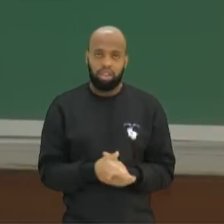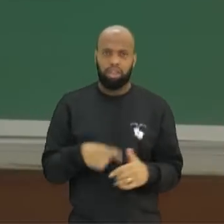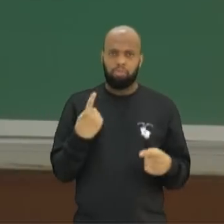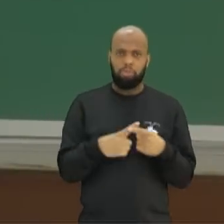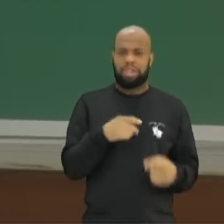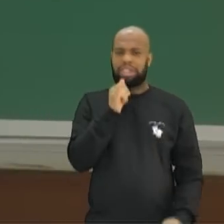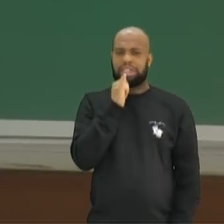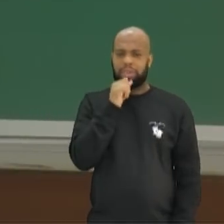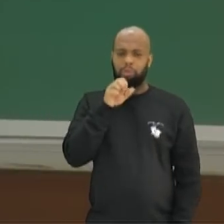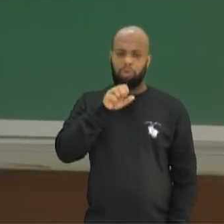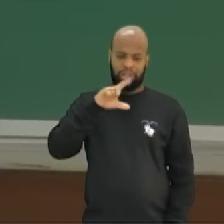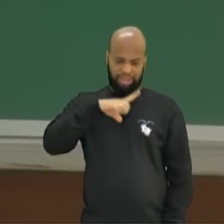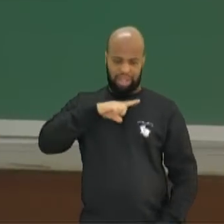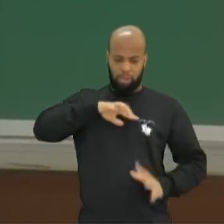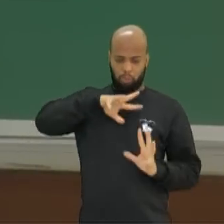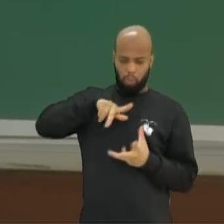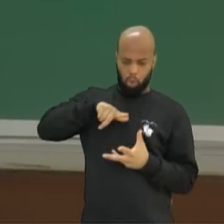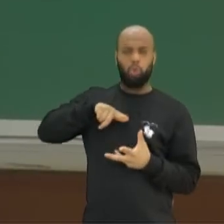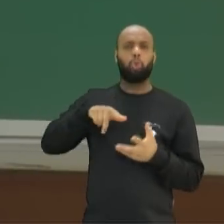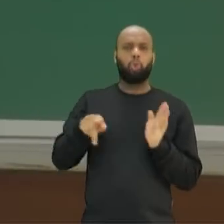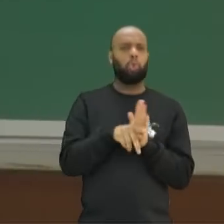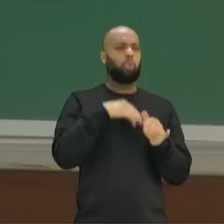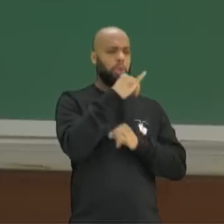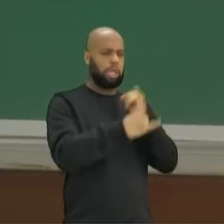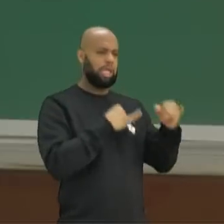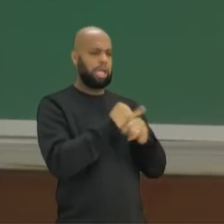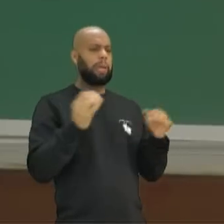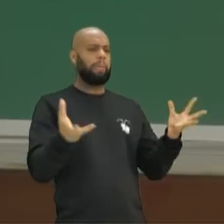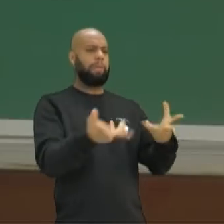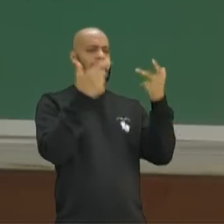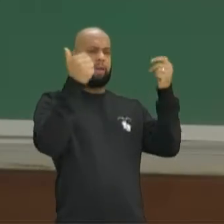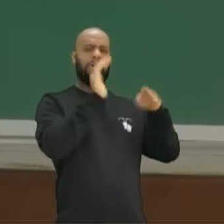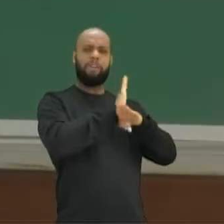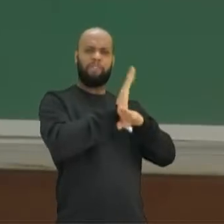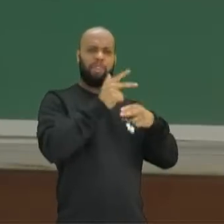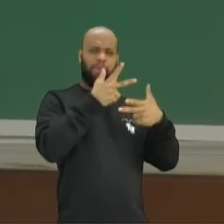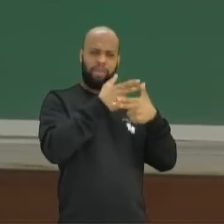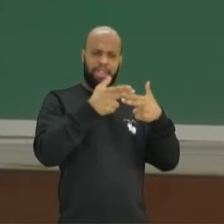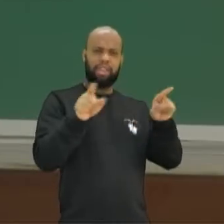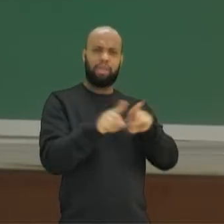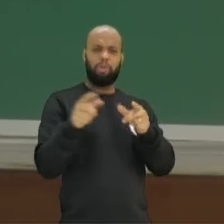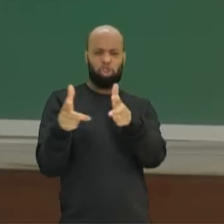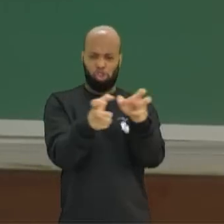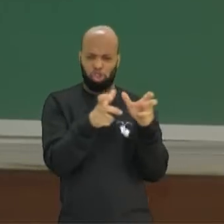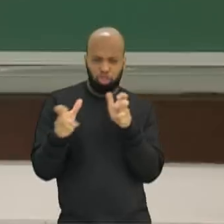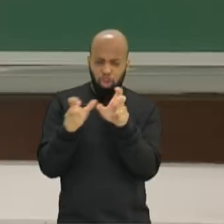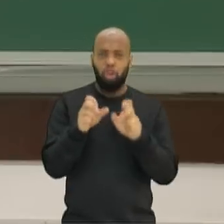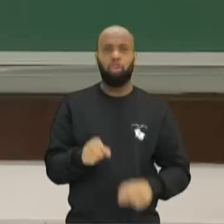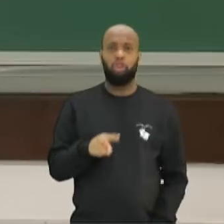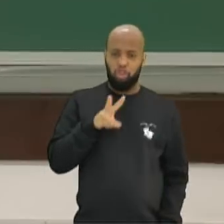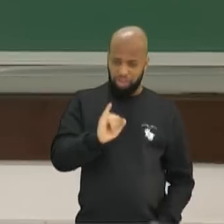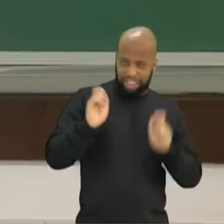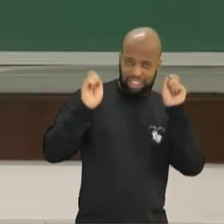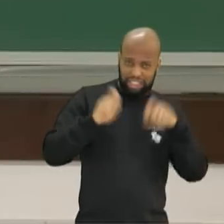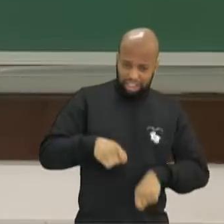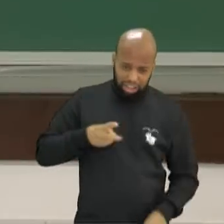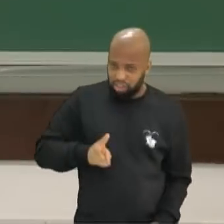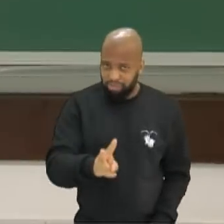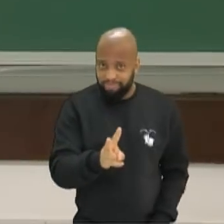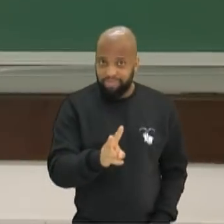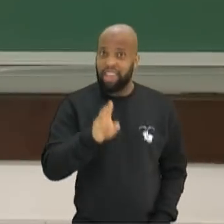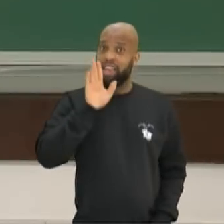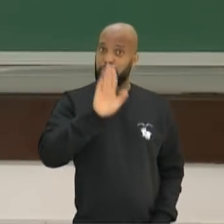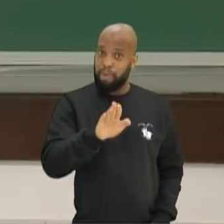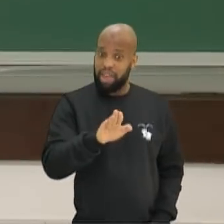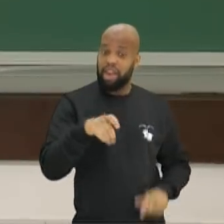né, esse mundo maravilhoso da internet, dos filmes, das séries e dos jogos, será possível se